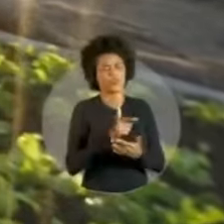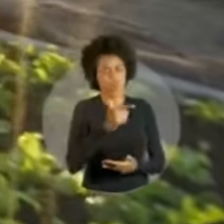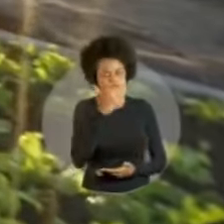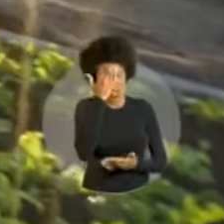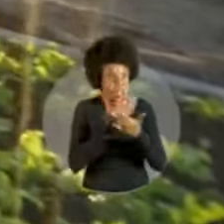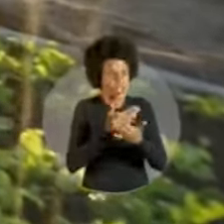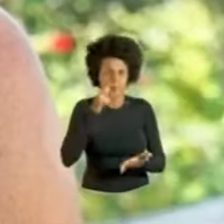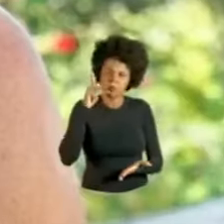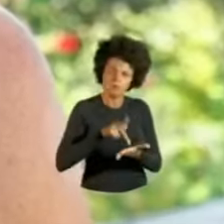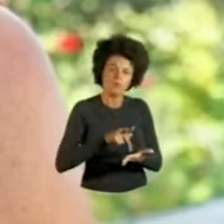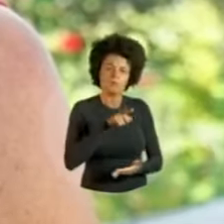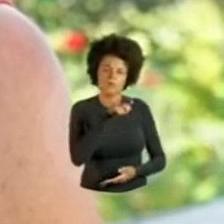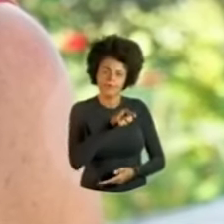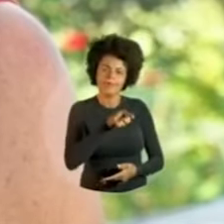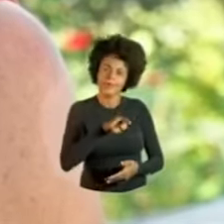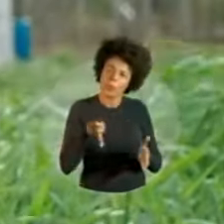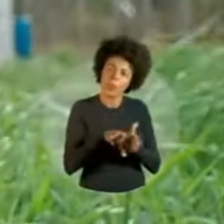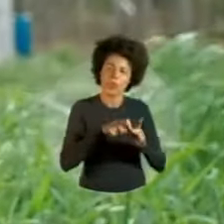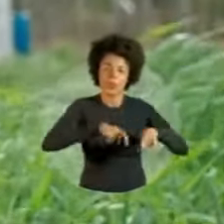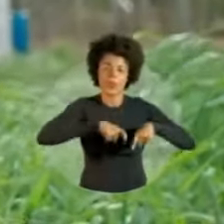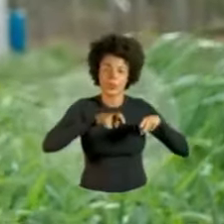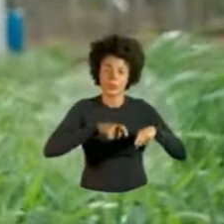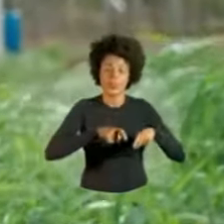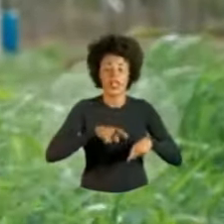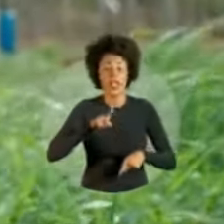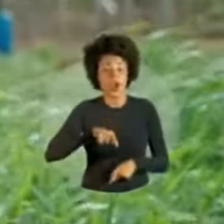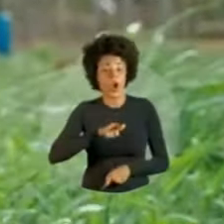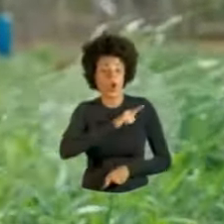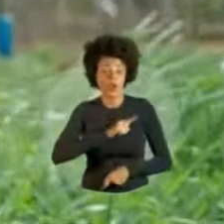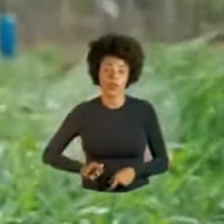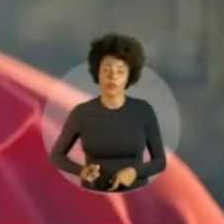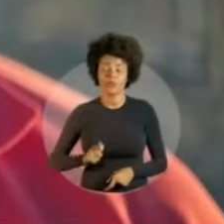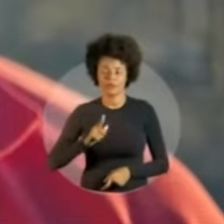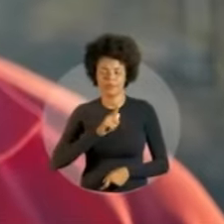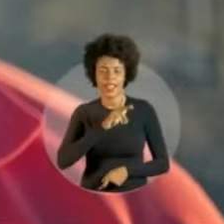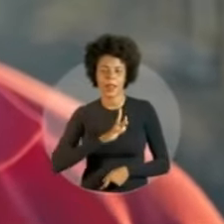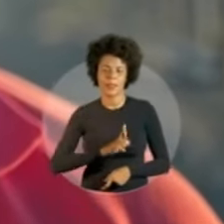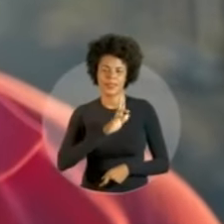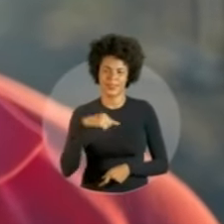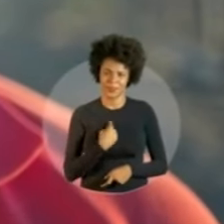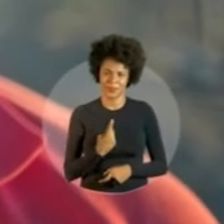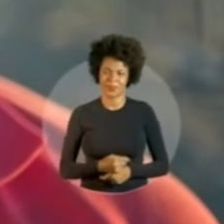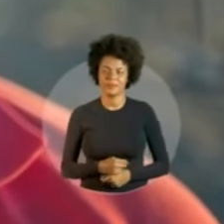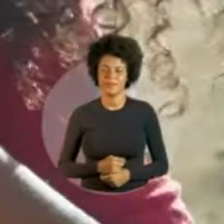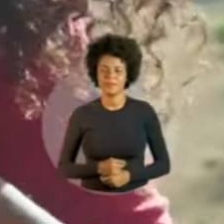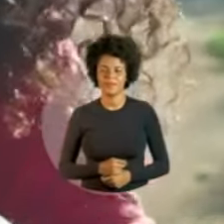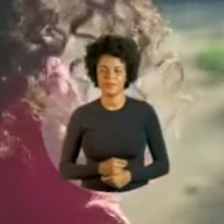na pessoa que foi do campo. É o tipo de governante que nos representa.